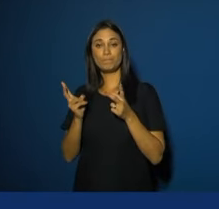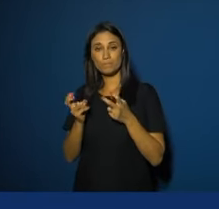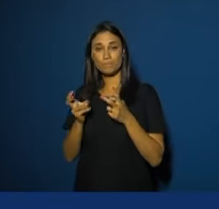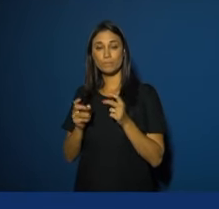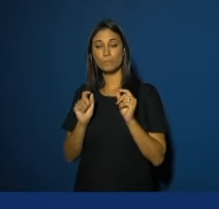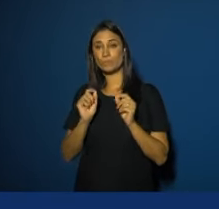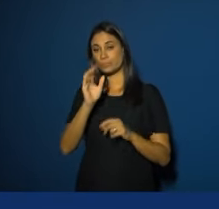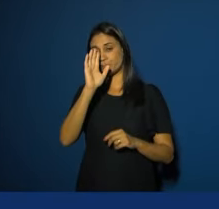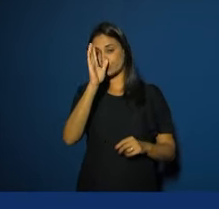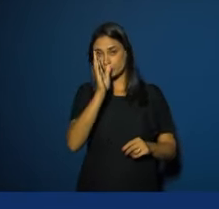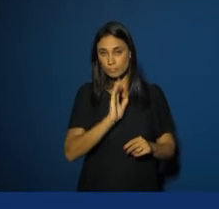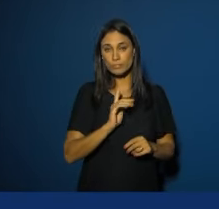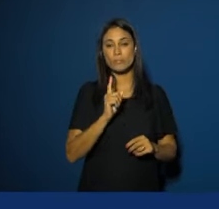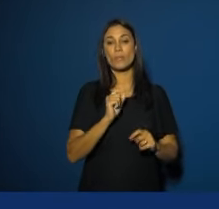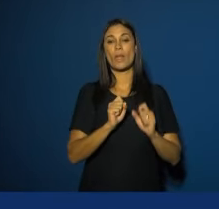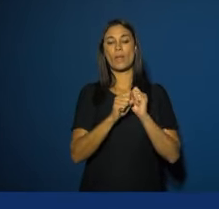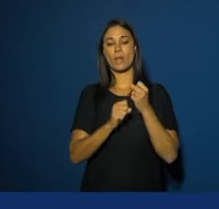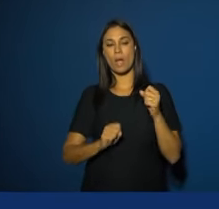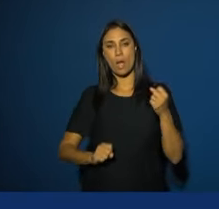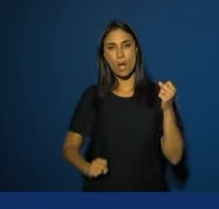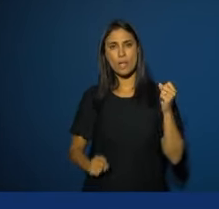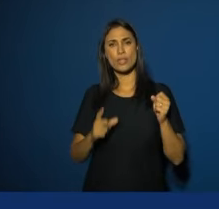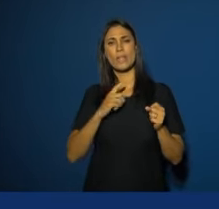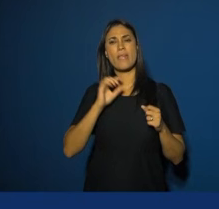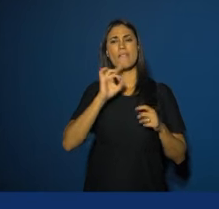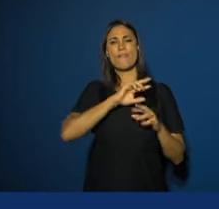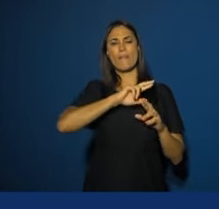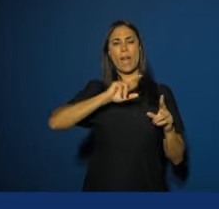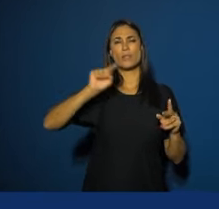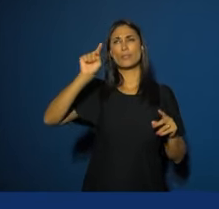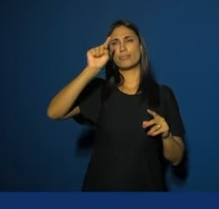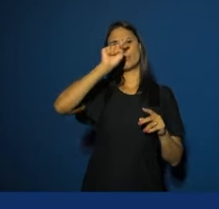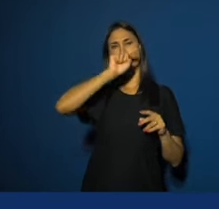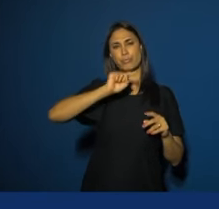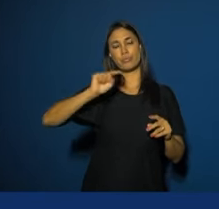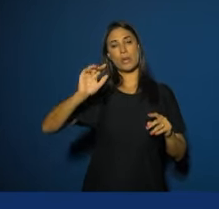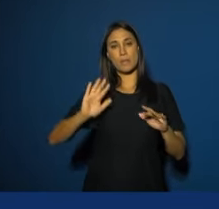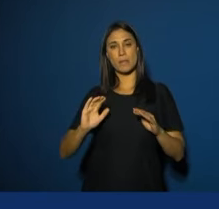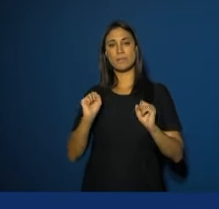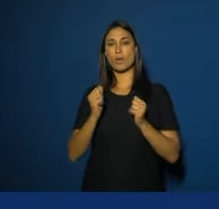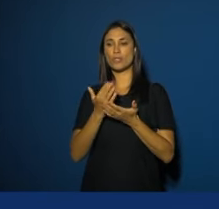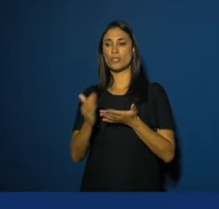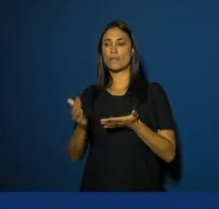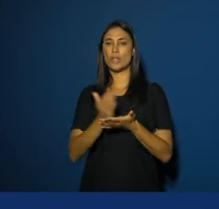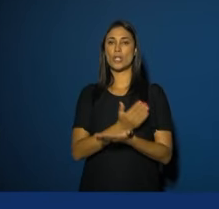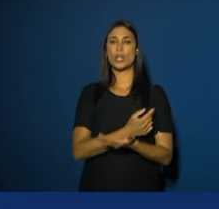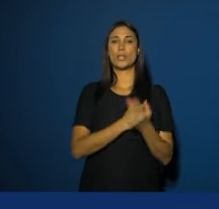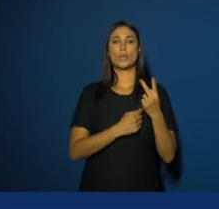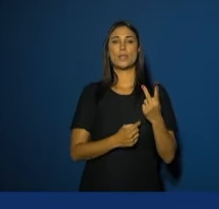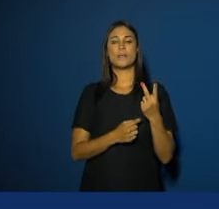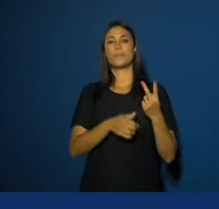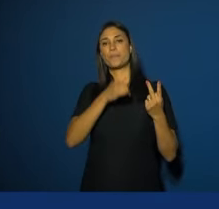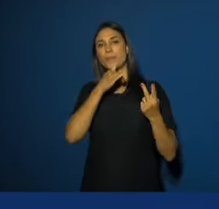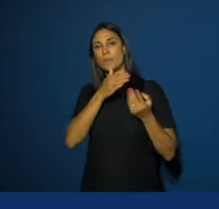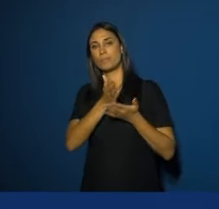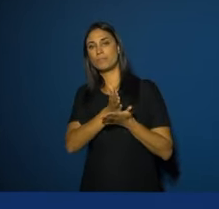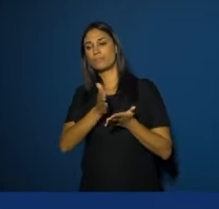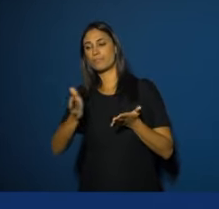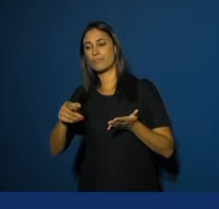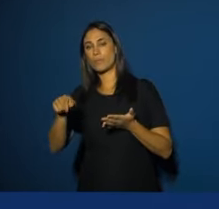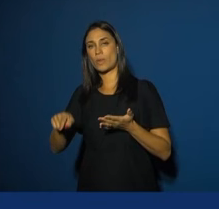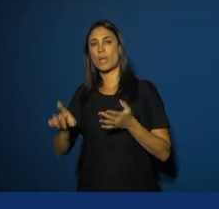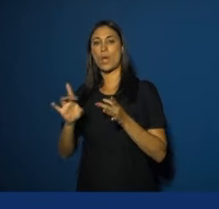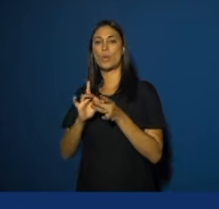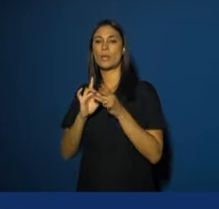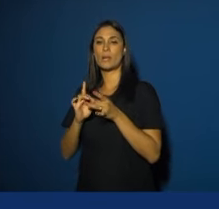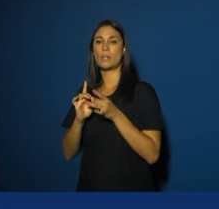né, o Brasil é um país enorme, dimensões continentais, mas dá para dividir basicamente em dois mercados. Tem o mercado que está